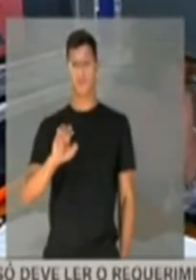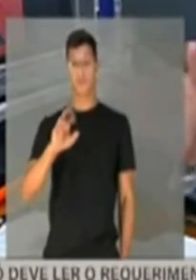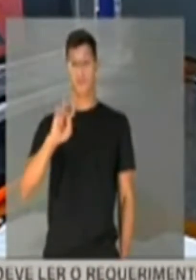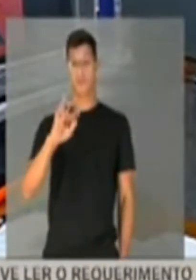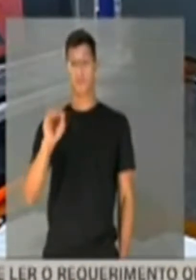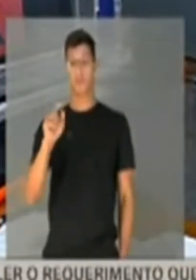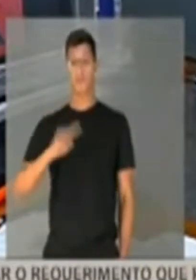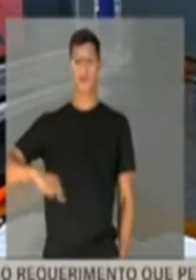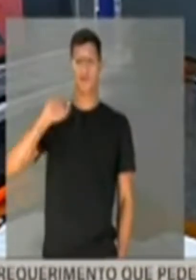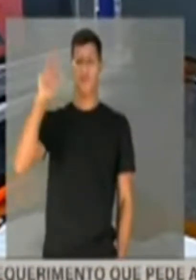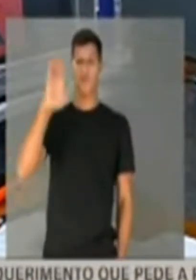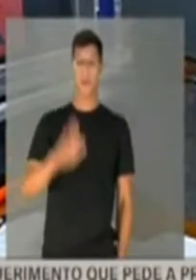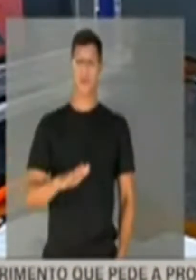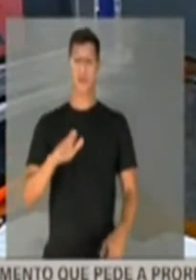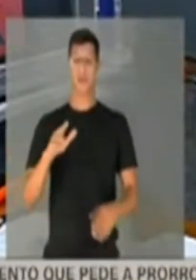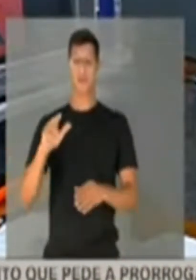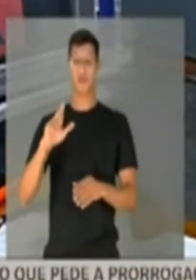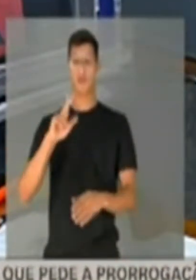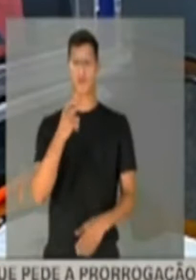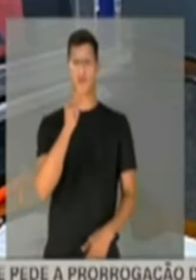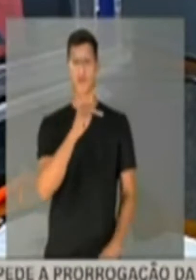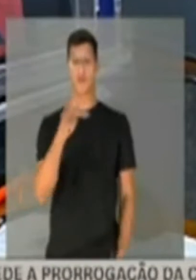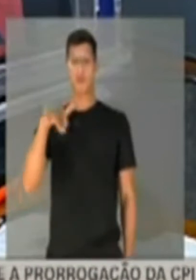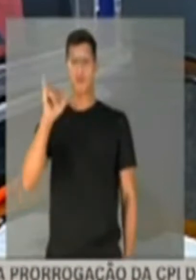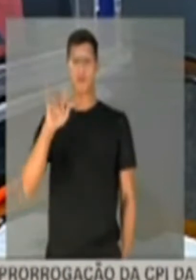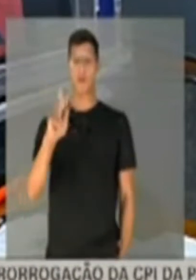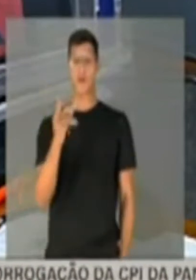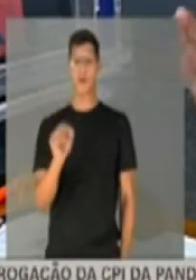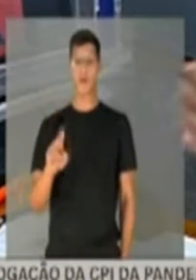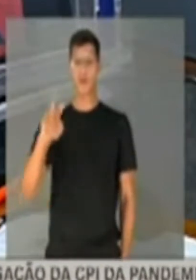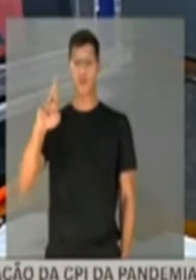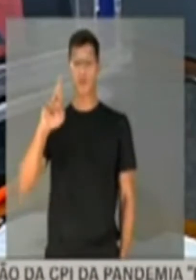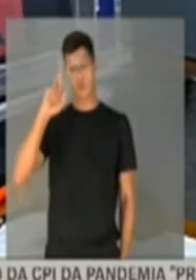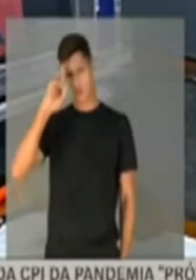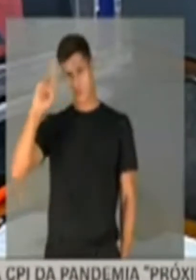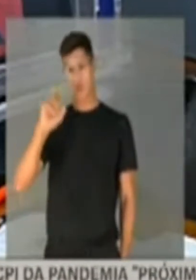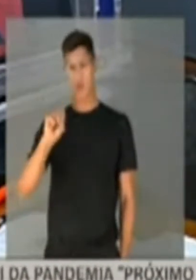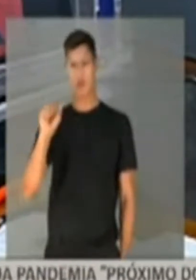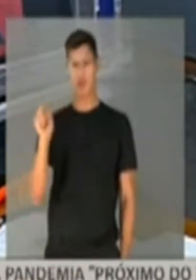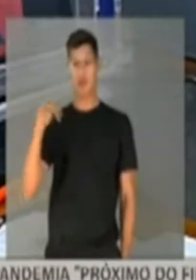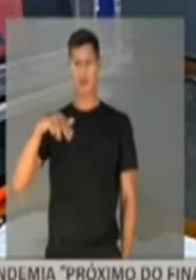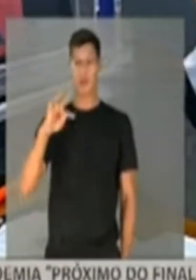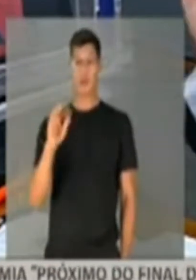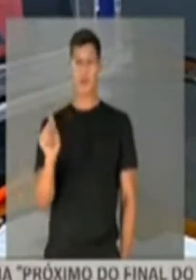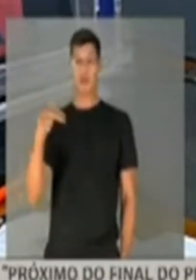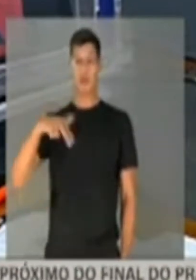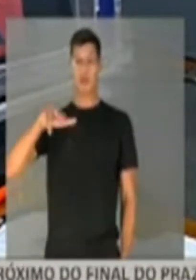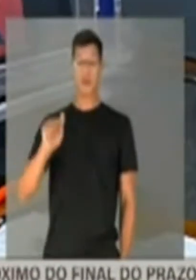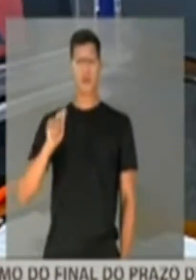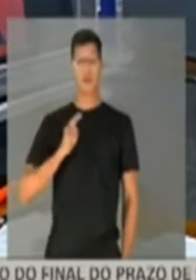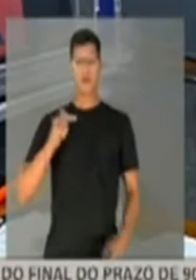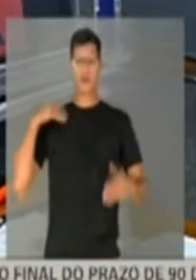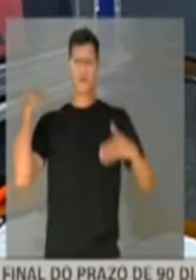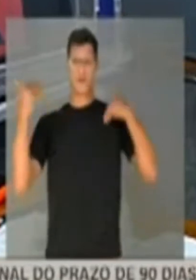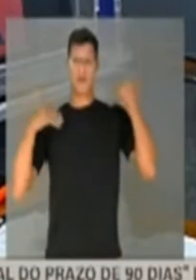numa tarde para um happy hour com um amigo dele, o senhor Santana. De repente, vinham passeando